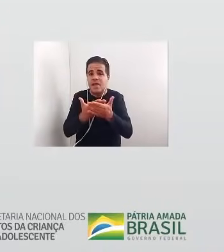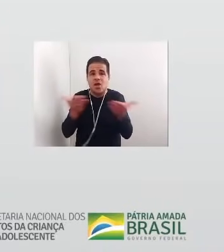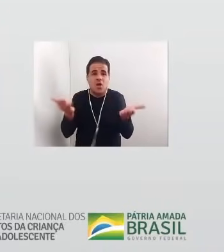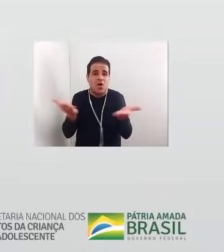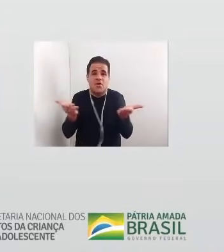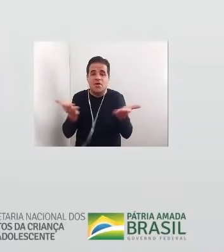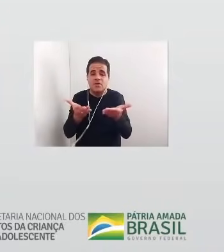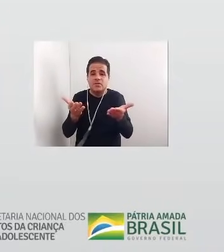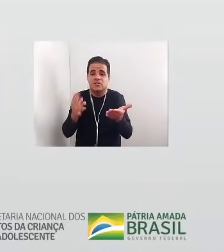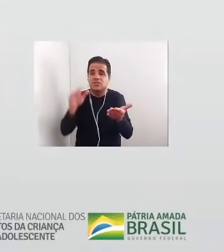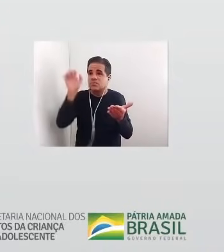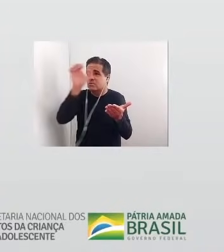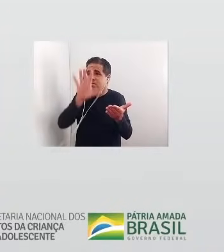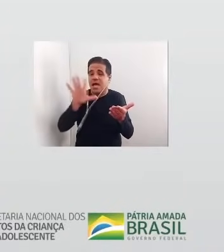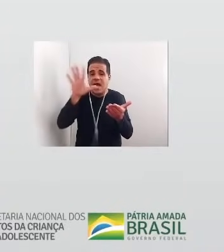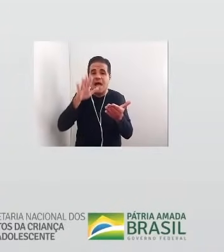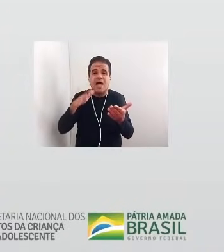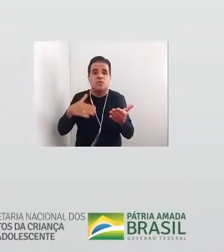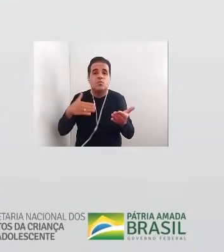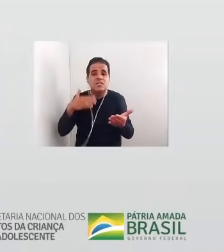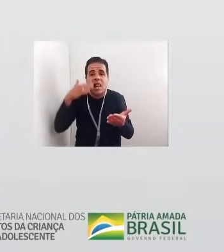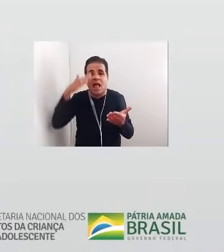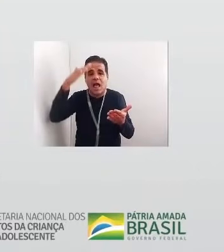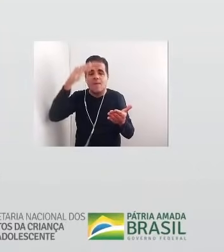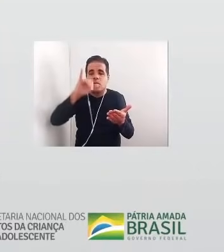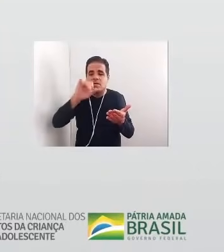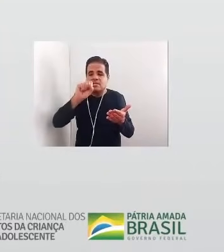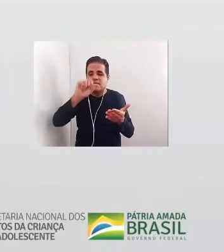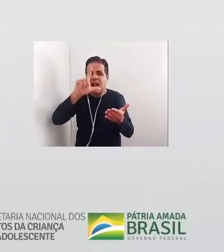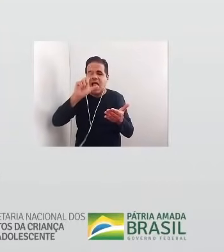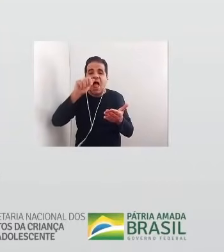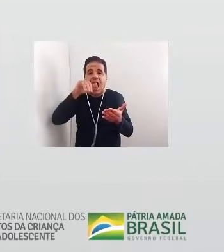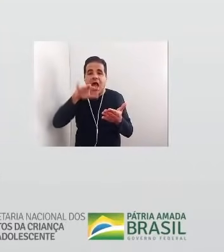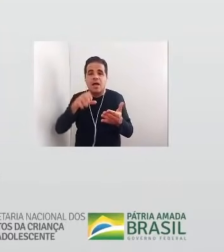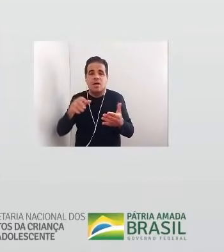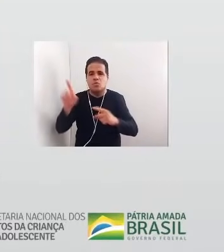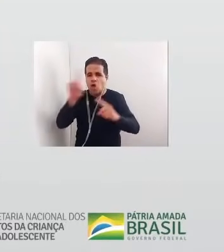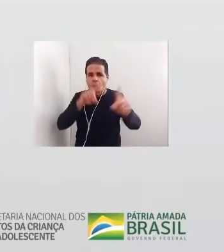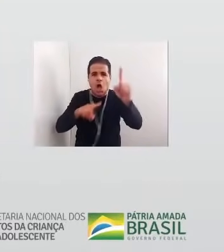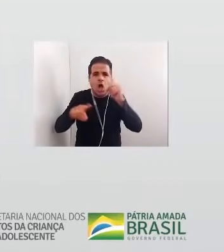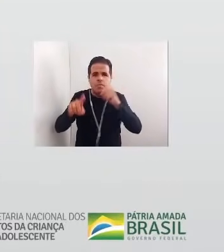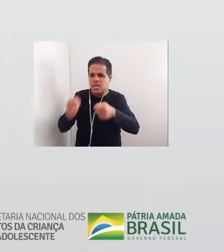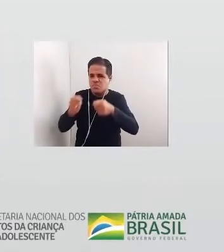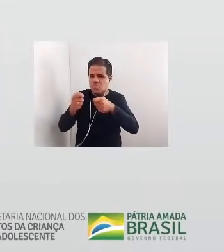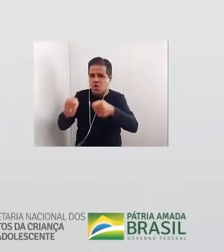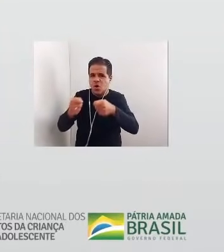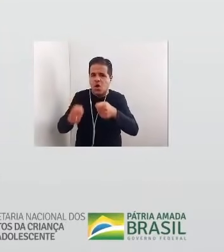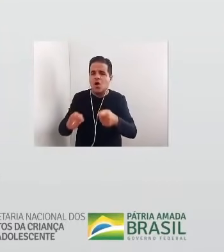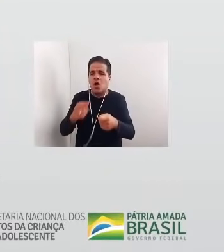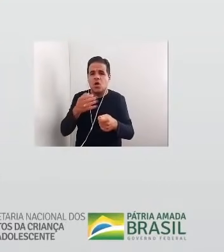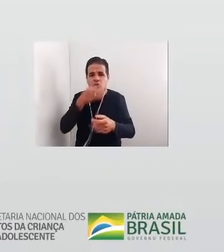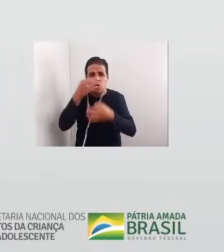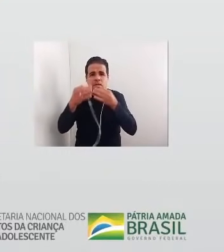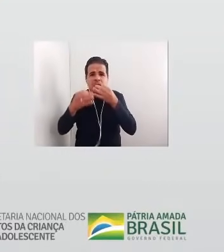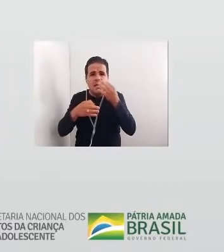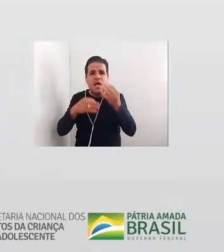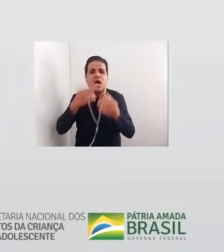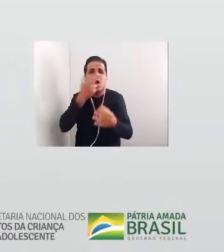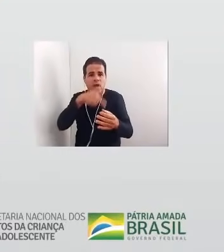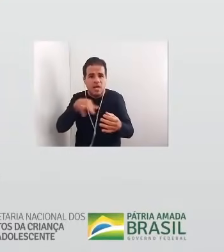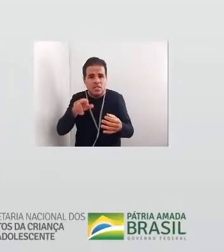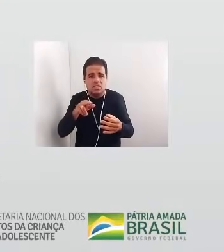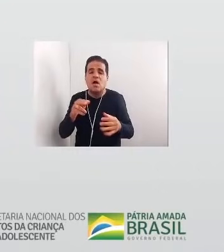exemplo, o Estado Islâmico domina um território e aí tenta impor as suas convicções religiosas, na maior parte das vezes